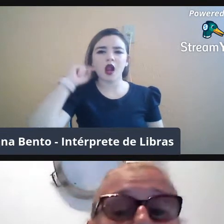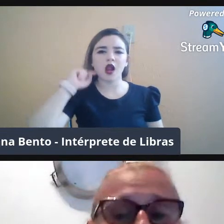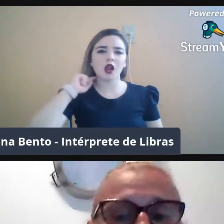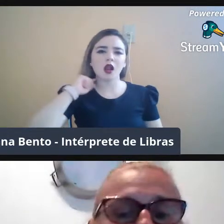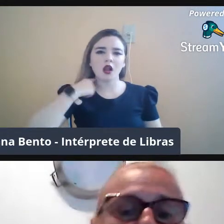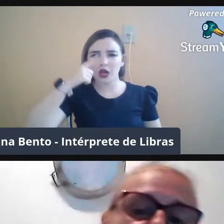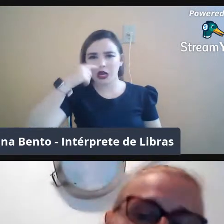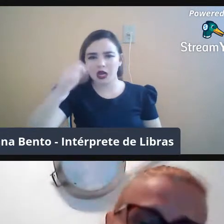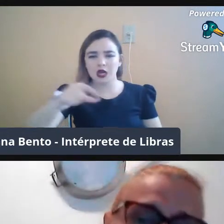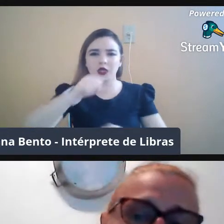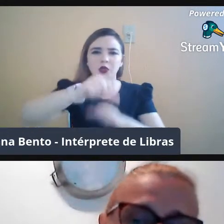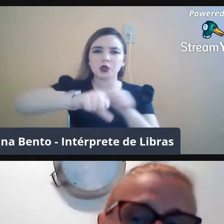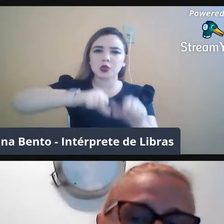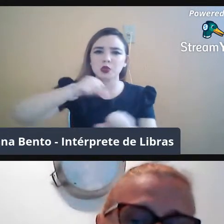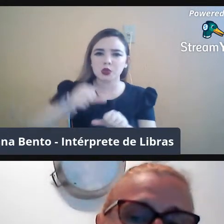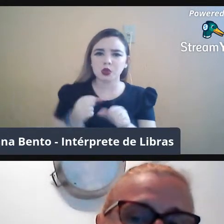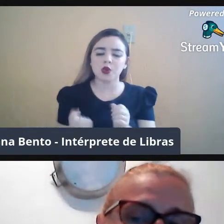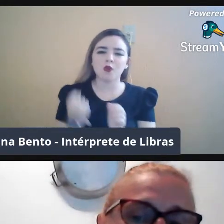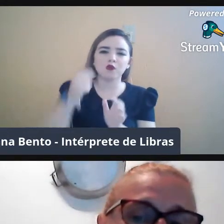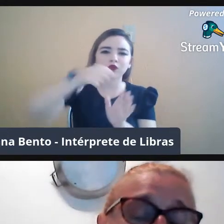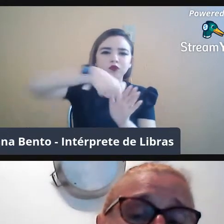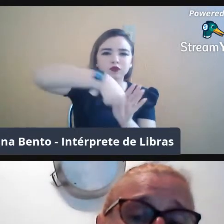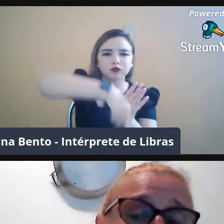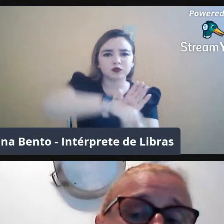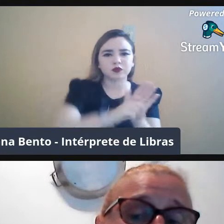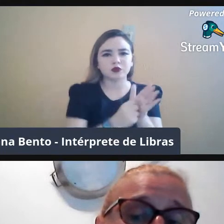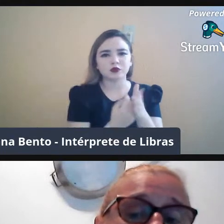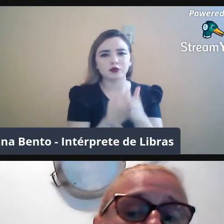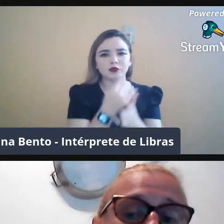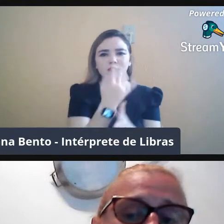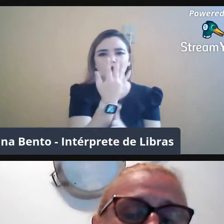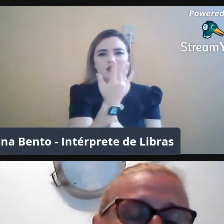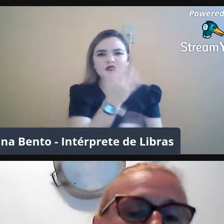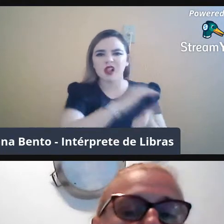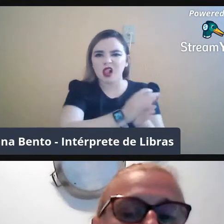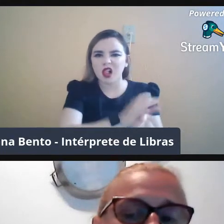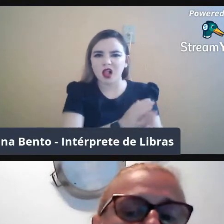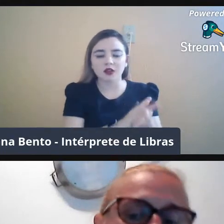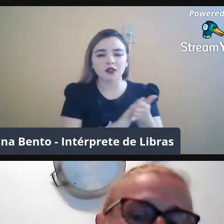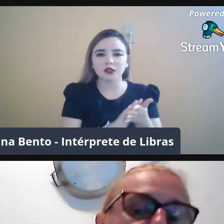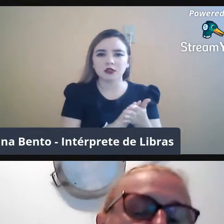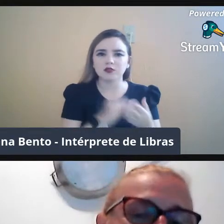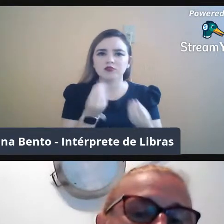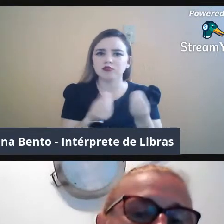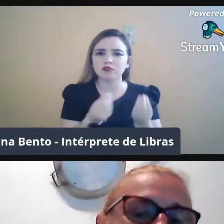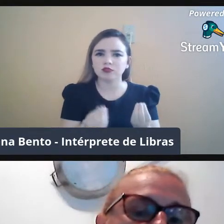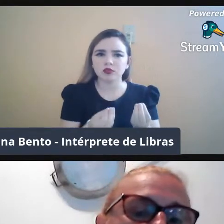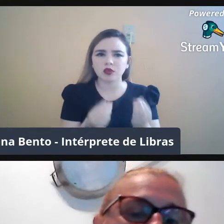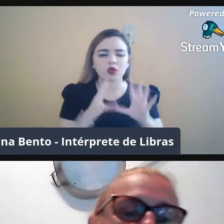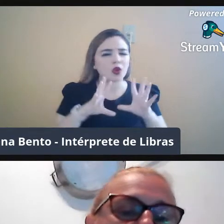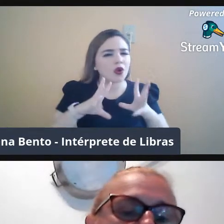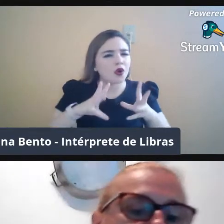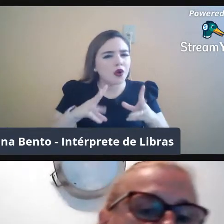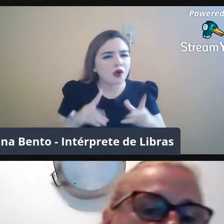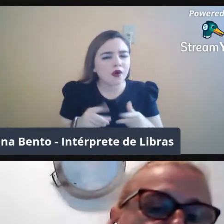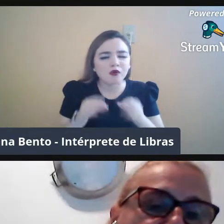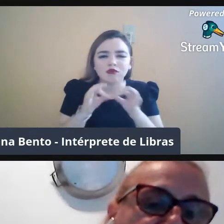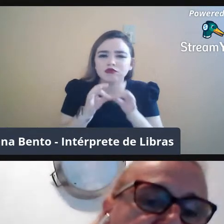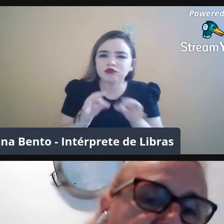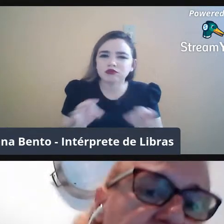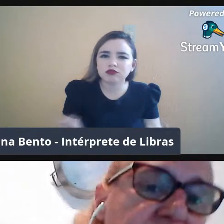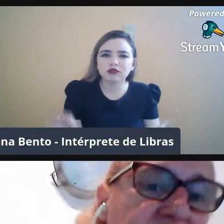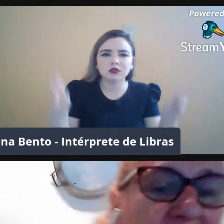você plantar sem destruir essa floresta, como você se harmonizar dentro dessas florestas, tá, Sil?